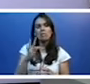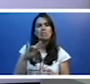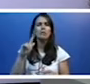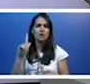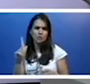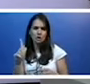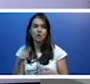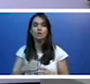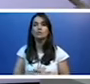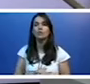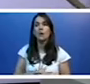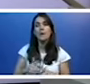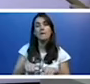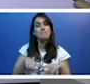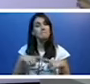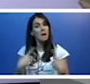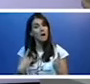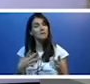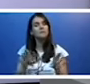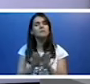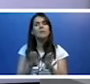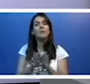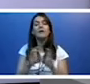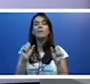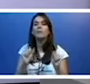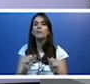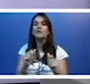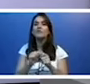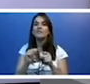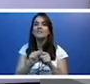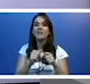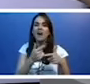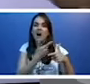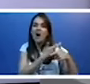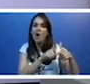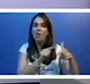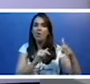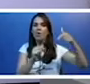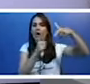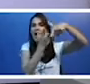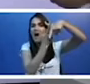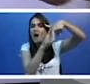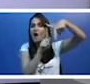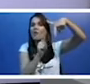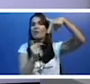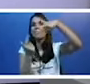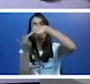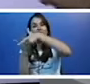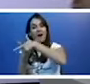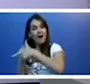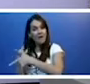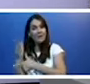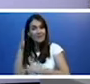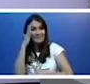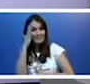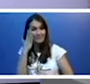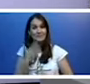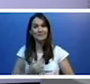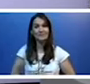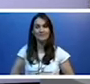também mas dá para fazer também pela soma dos ângulos internos de um triângulo os ângulos de dentro do Triângulo né